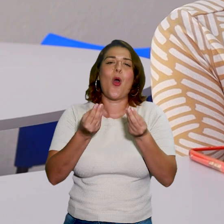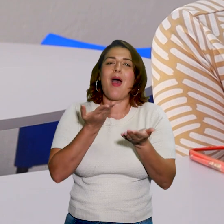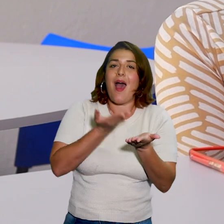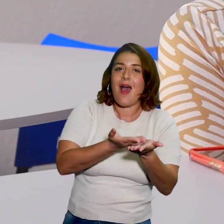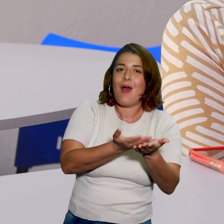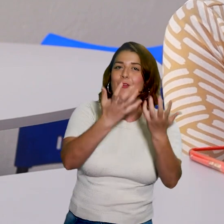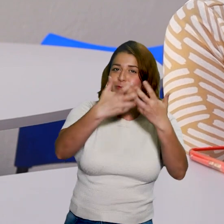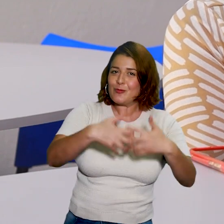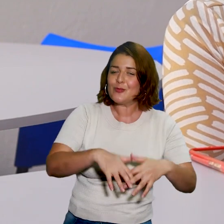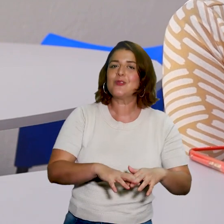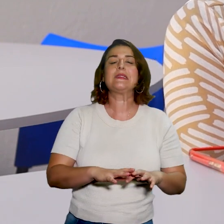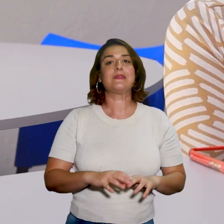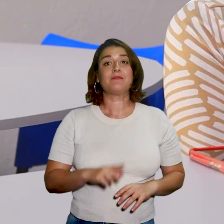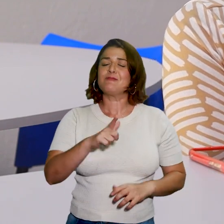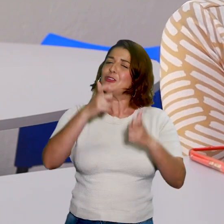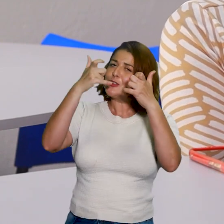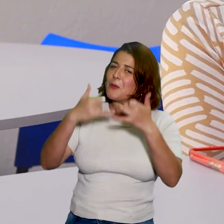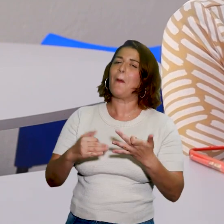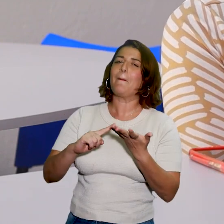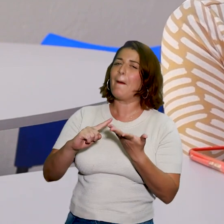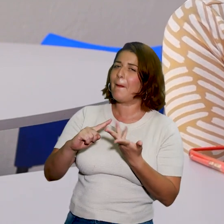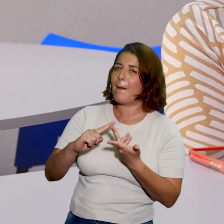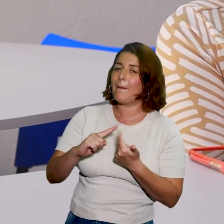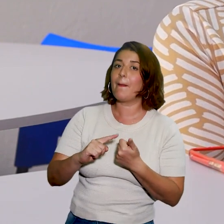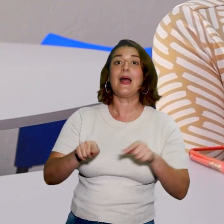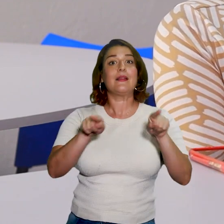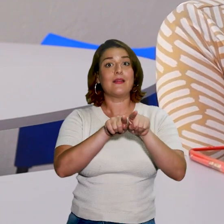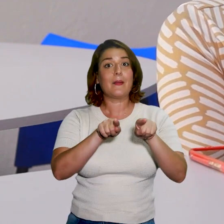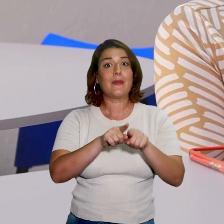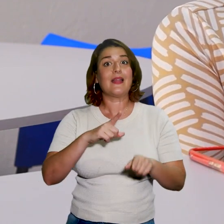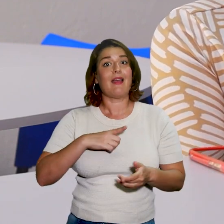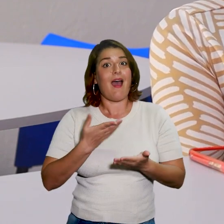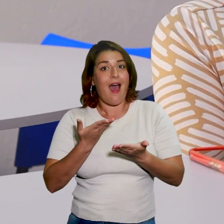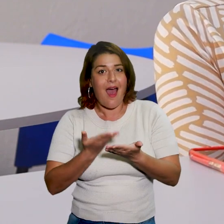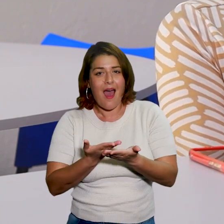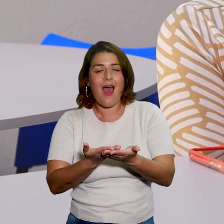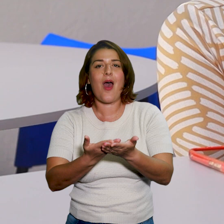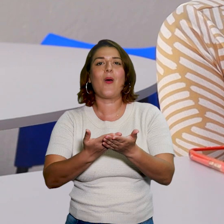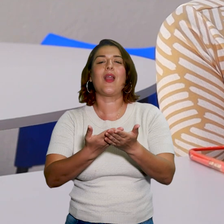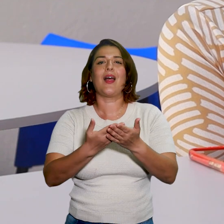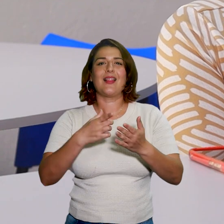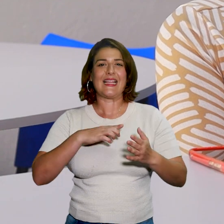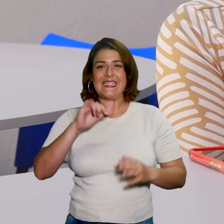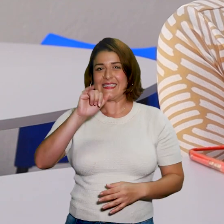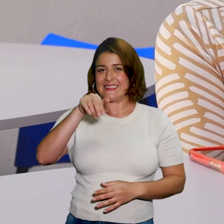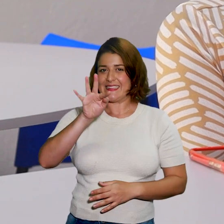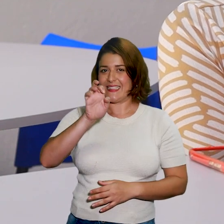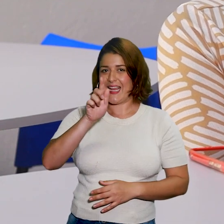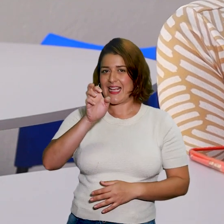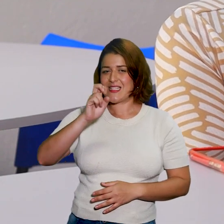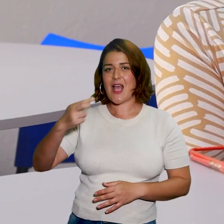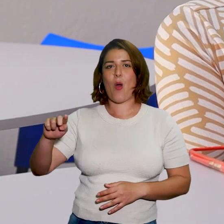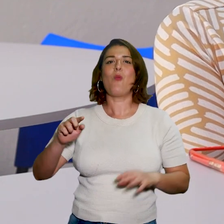no mesmo curso. Falaram: as aulas funcionam desse jeito, tem as aulas de projeto de integração. Explicaram assim, eu cheguei aqui